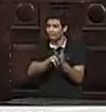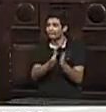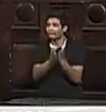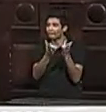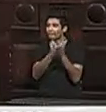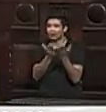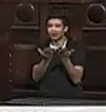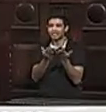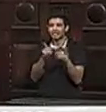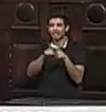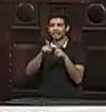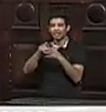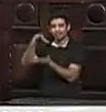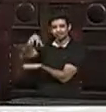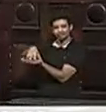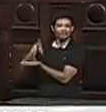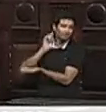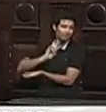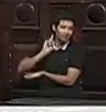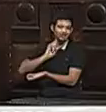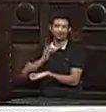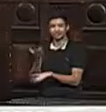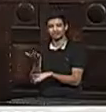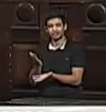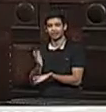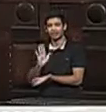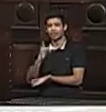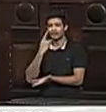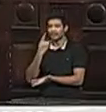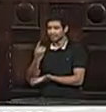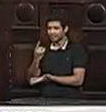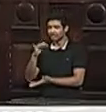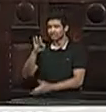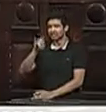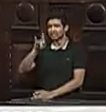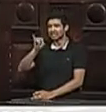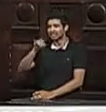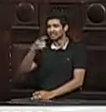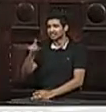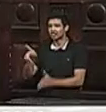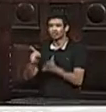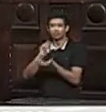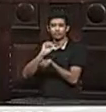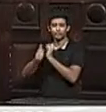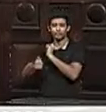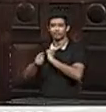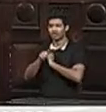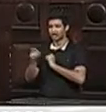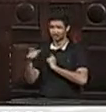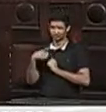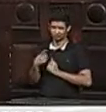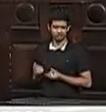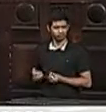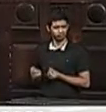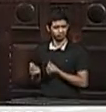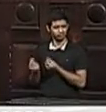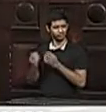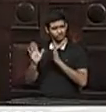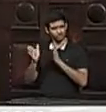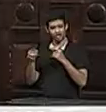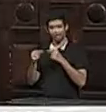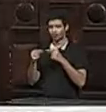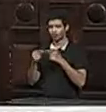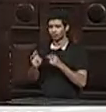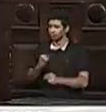sócio-recreativos com dificuldades, mas as federações esportivas, que já têm recursos que vêm do